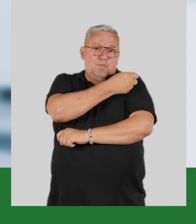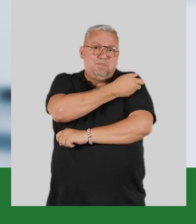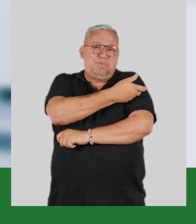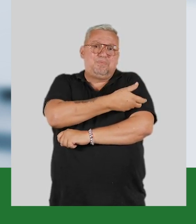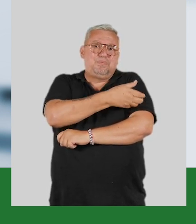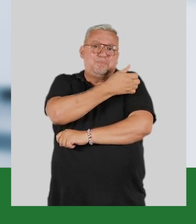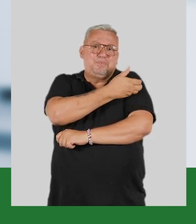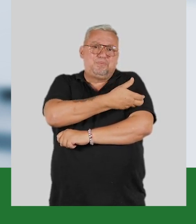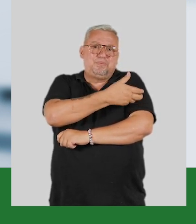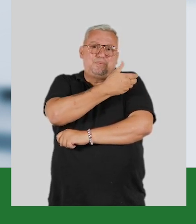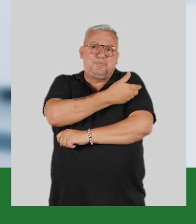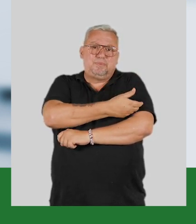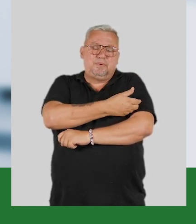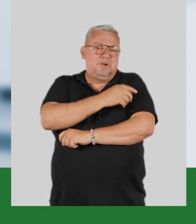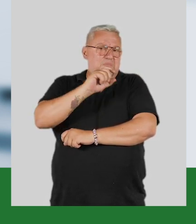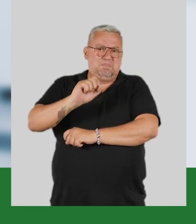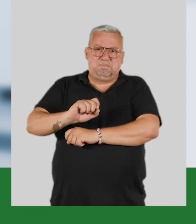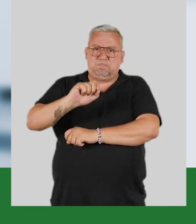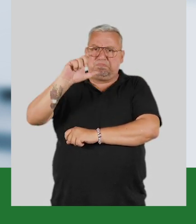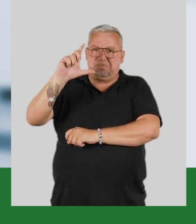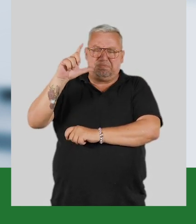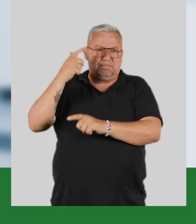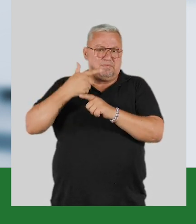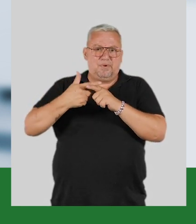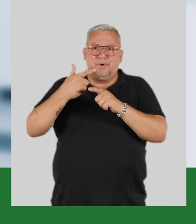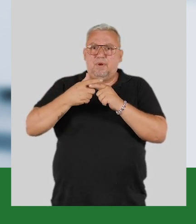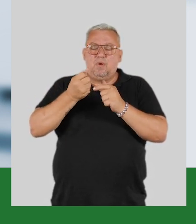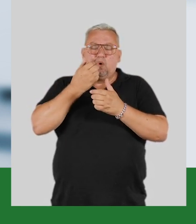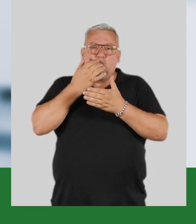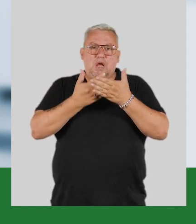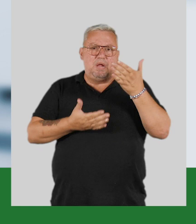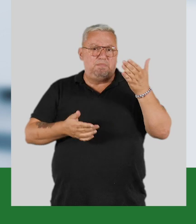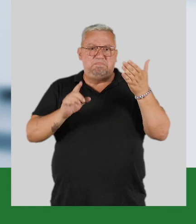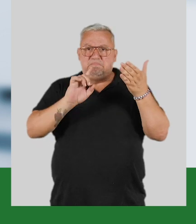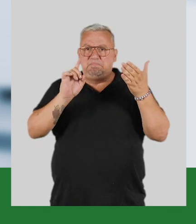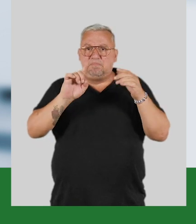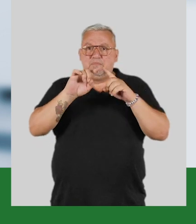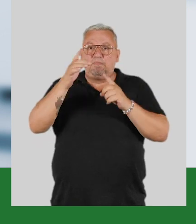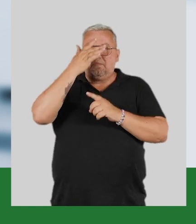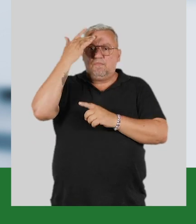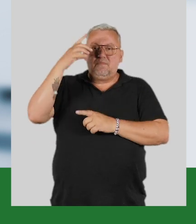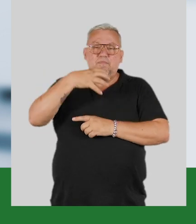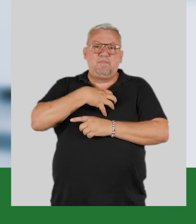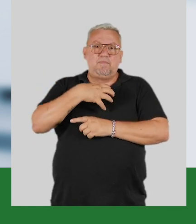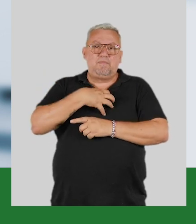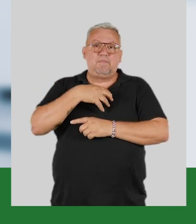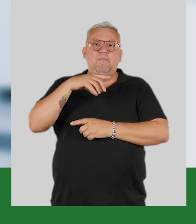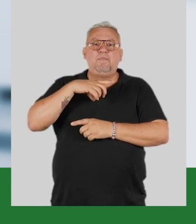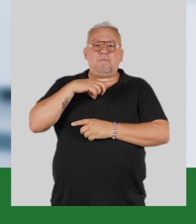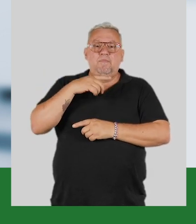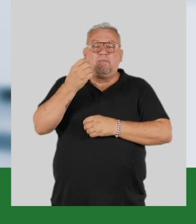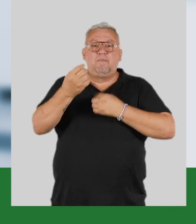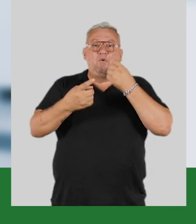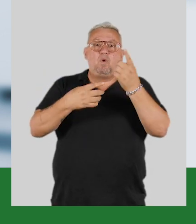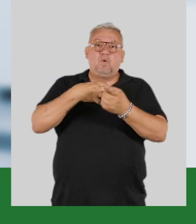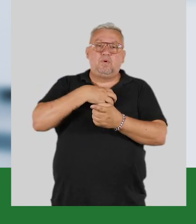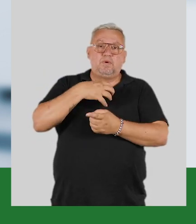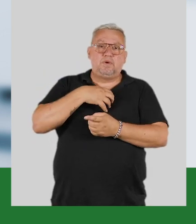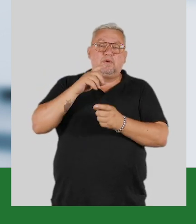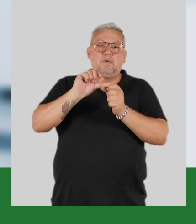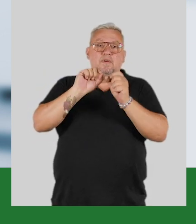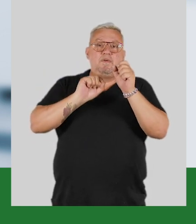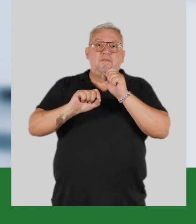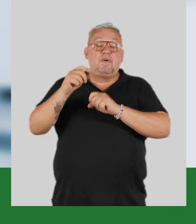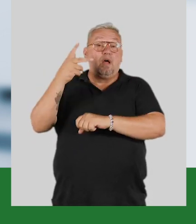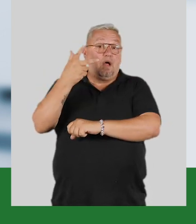mostrou que não há um risco aumentado de sangramento nessas pessoas de forma que de alguma forma contraindique